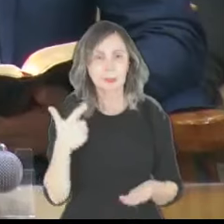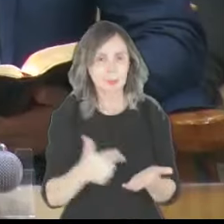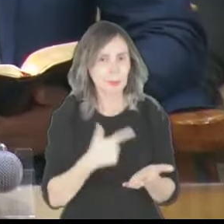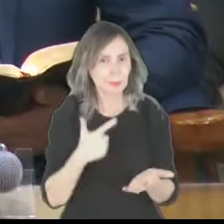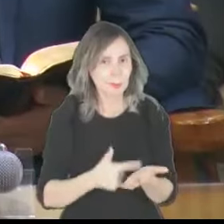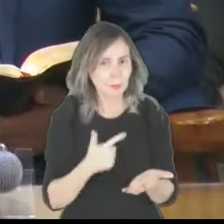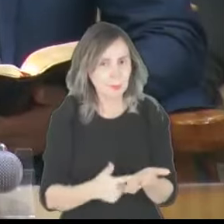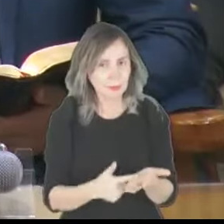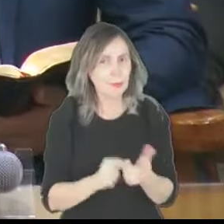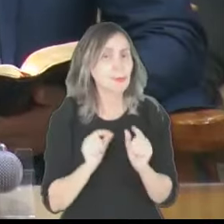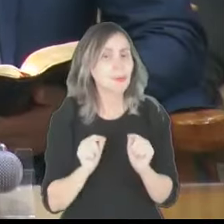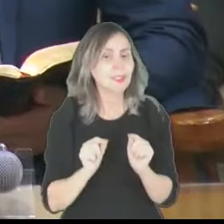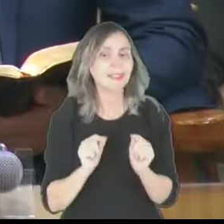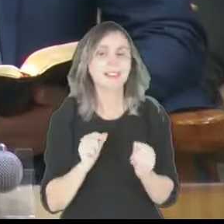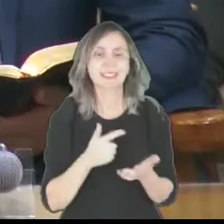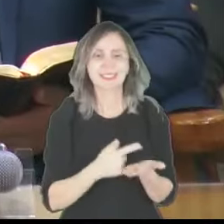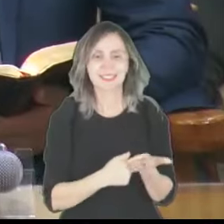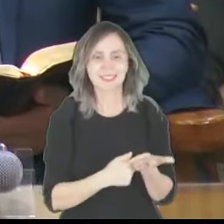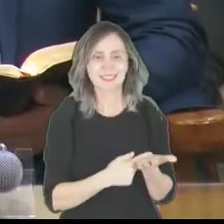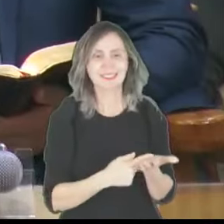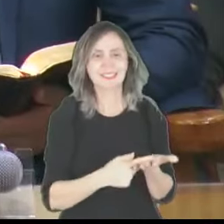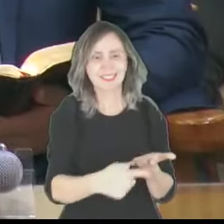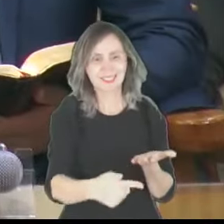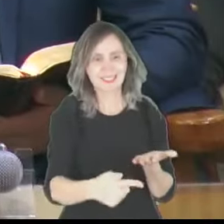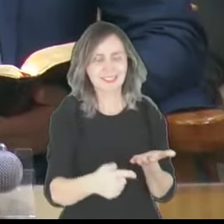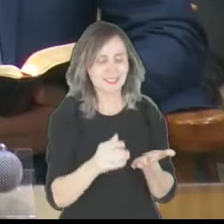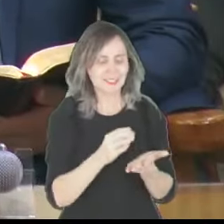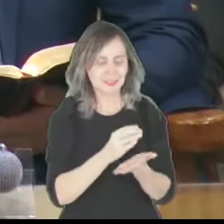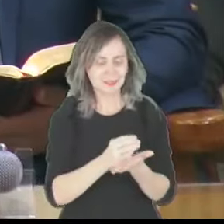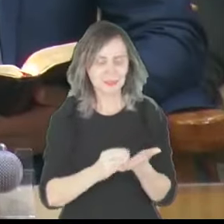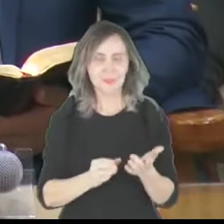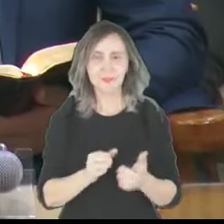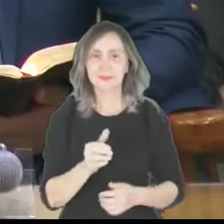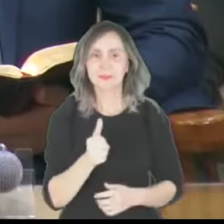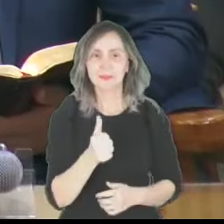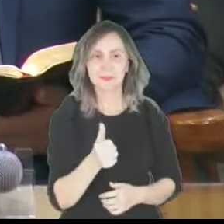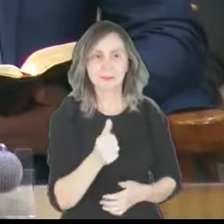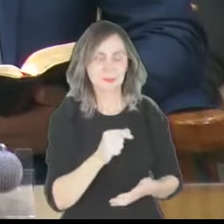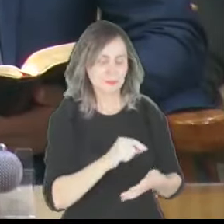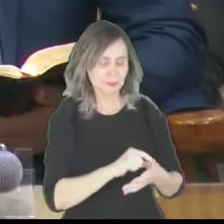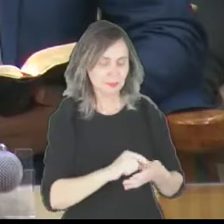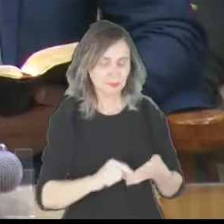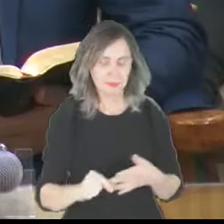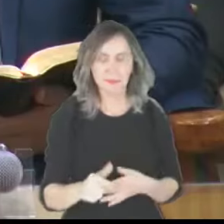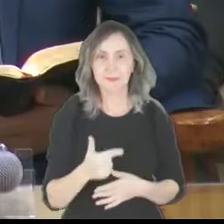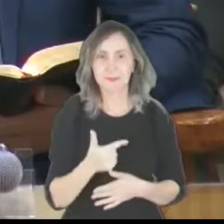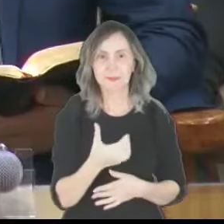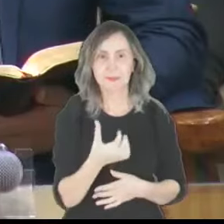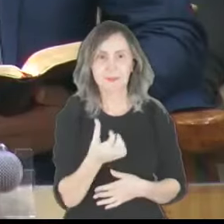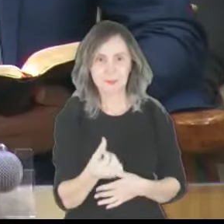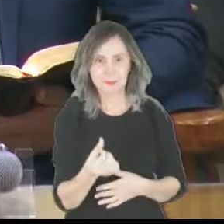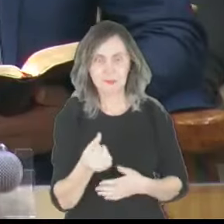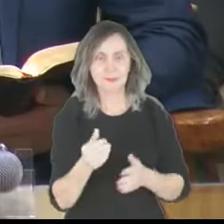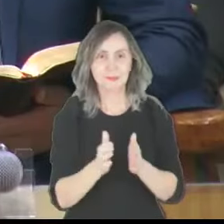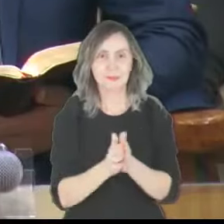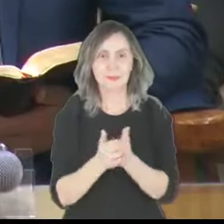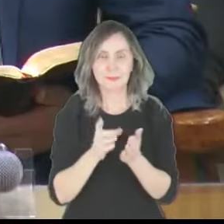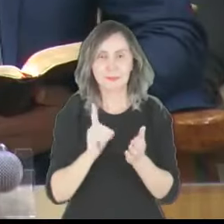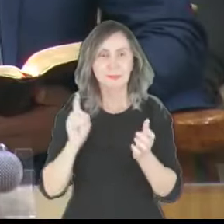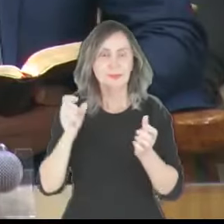a tradição heloísta, Gênesis capítulo 1, 26, a Bíblia diz que o homem foi